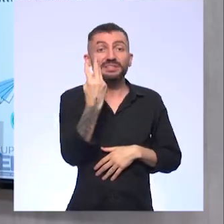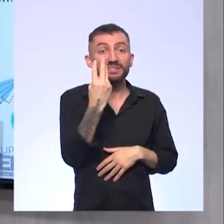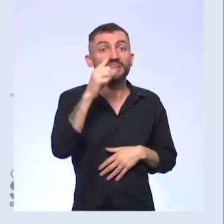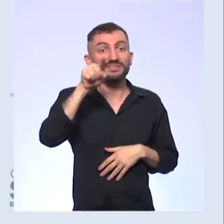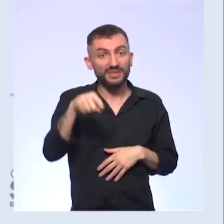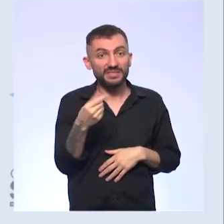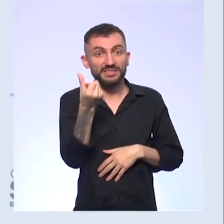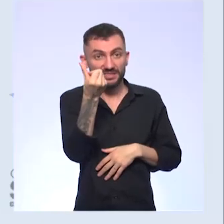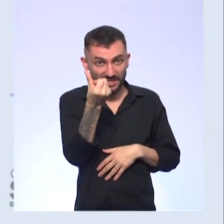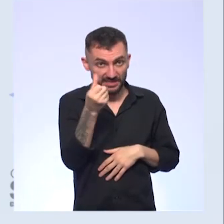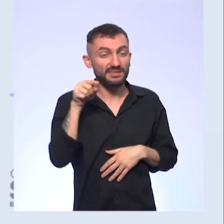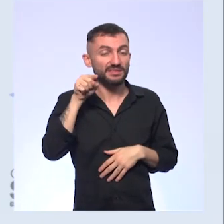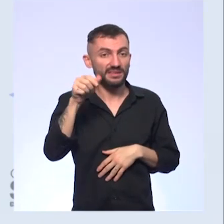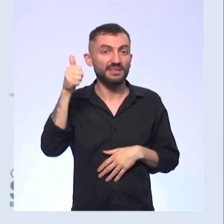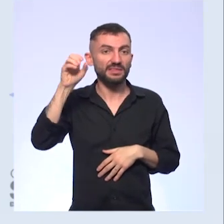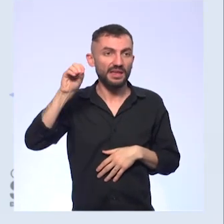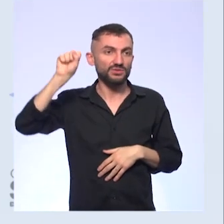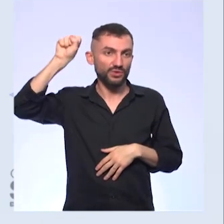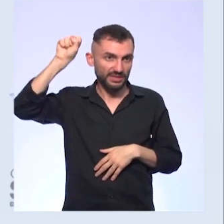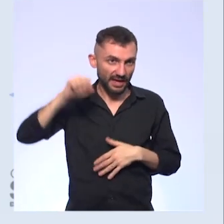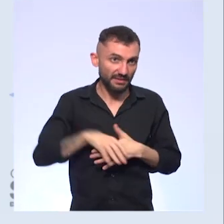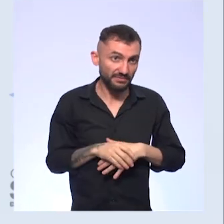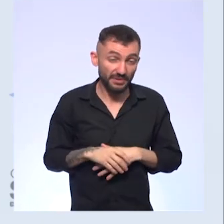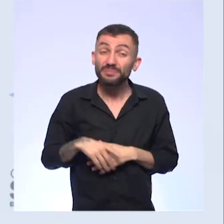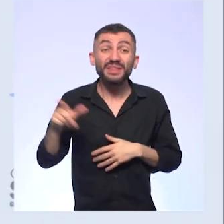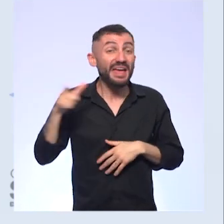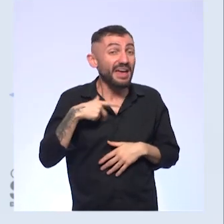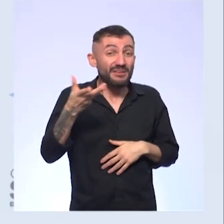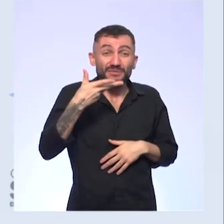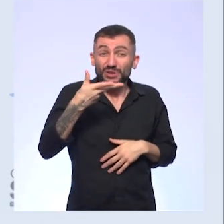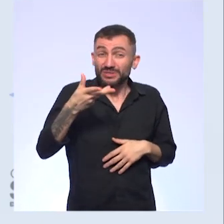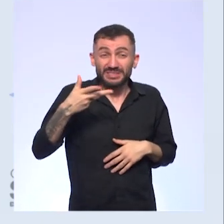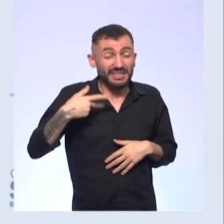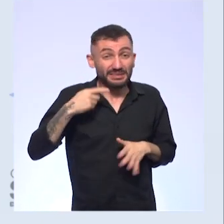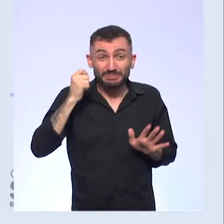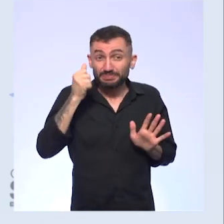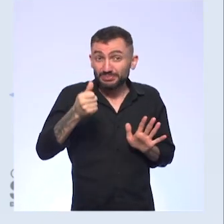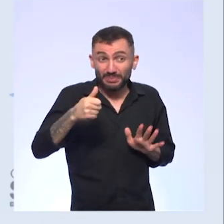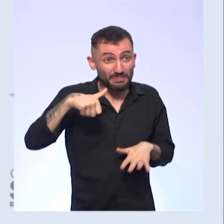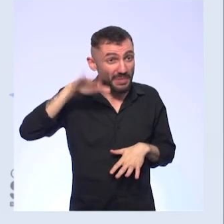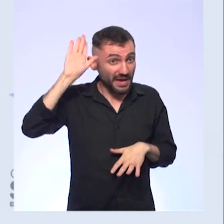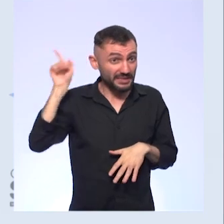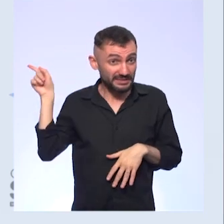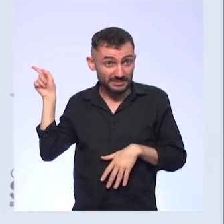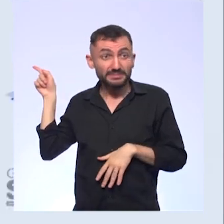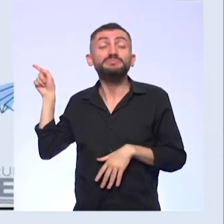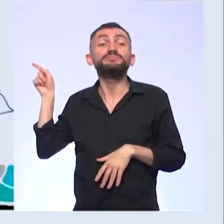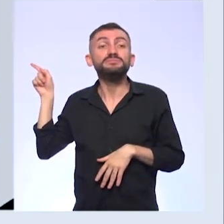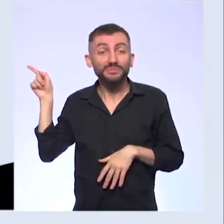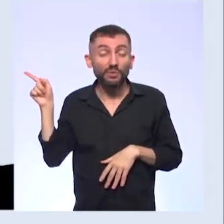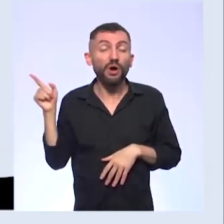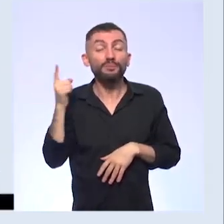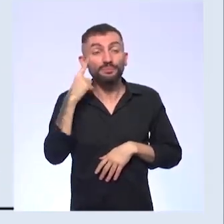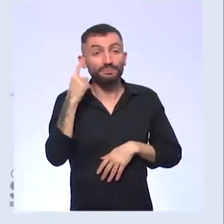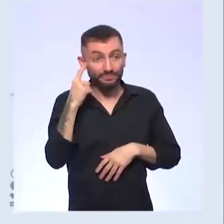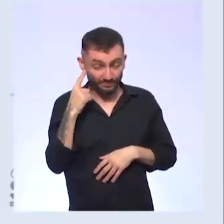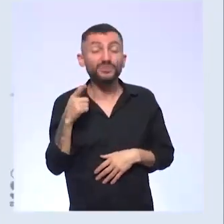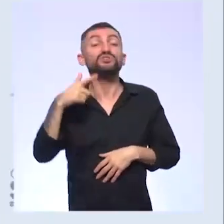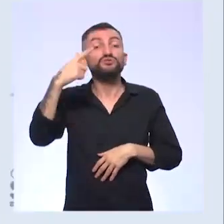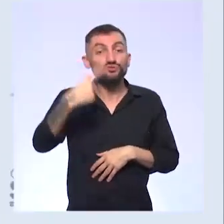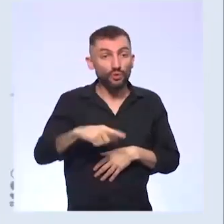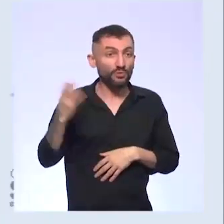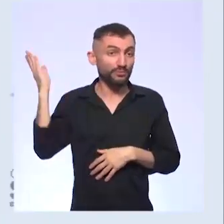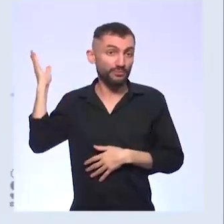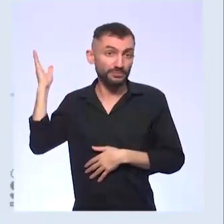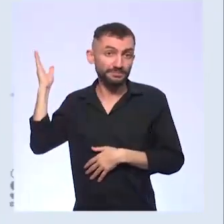três vezes 10 oitava metros por segundo é essa é a maior velocidade do universo 3 x 10 oitava como voltar lá para o problema então quando